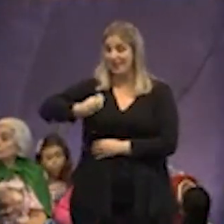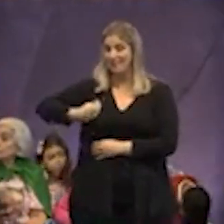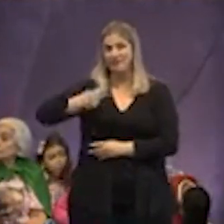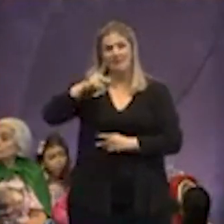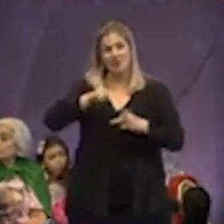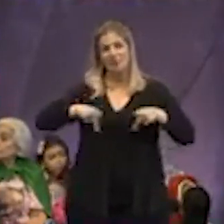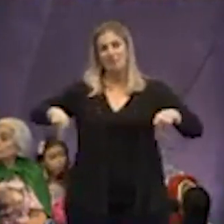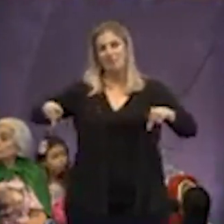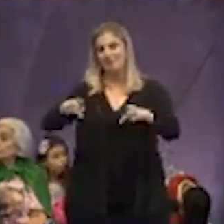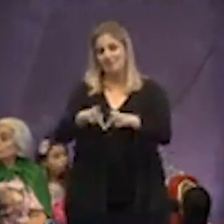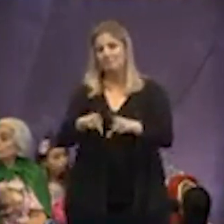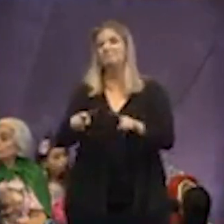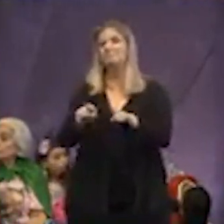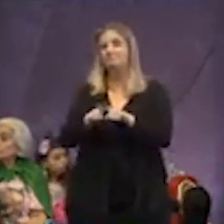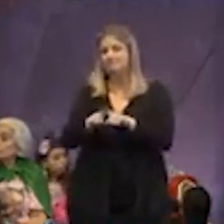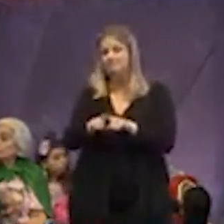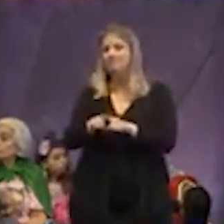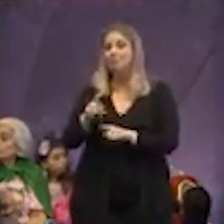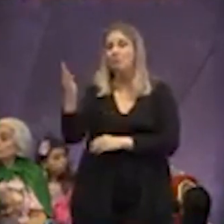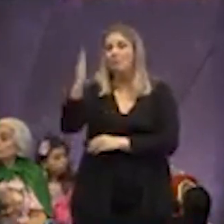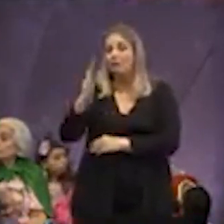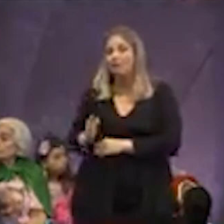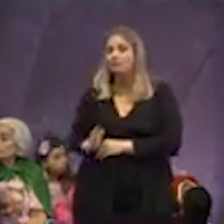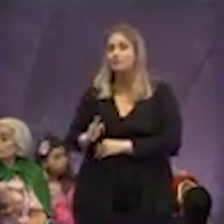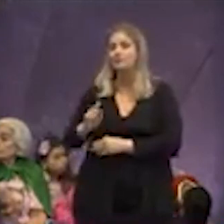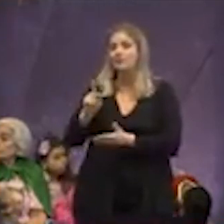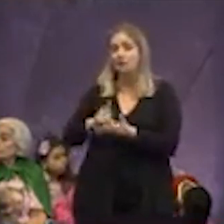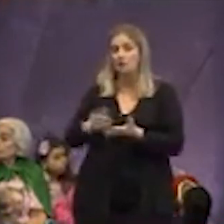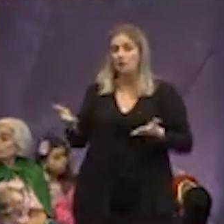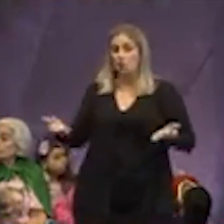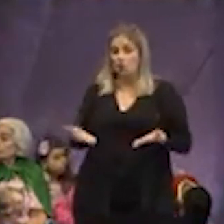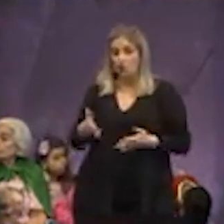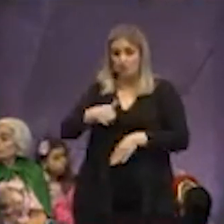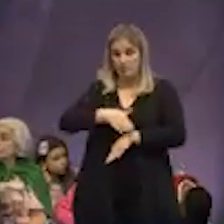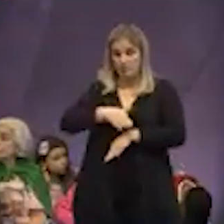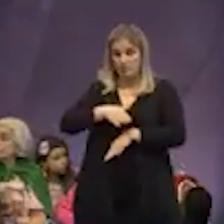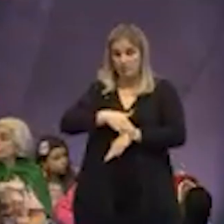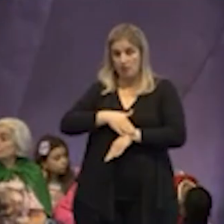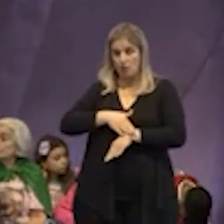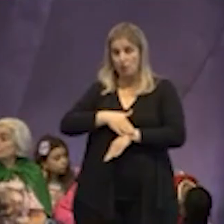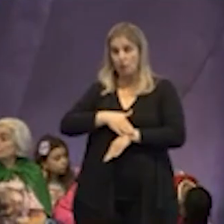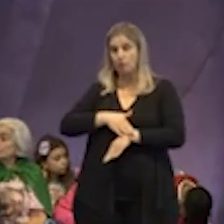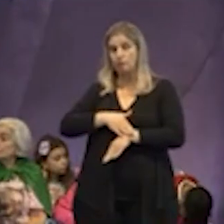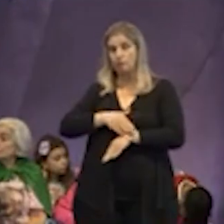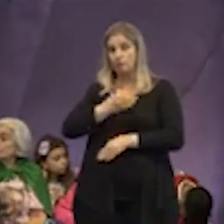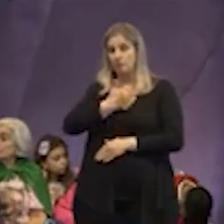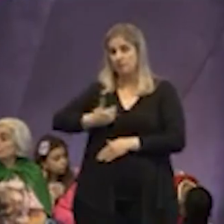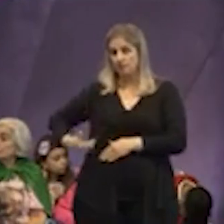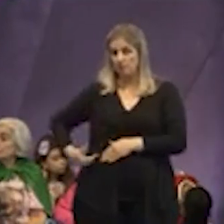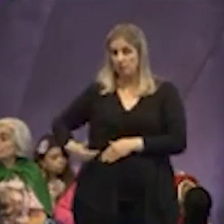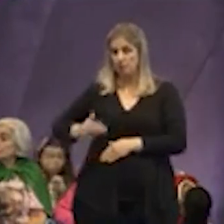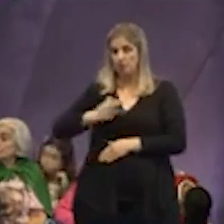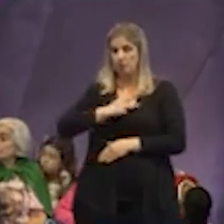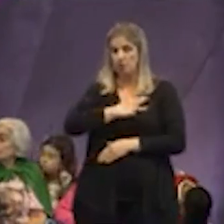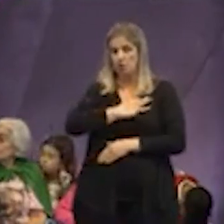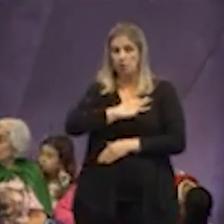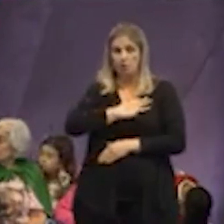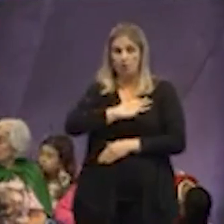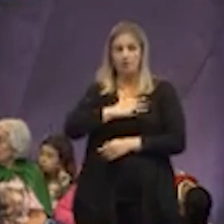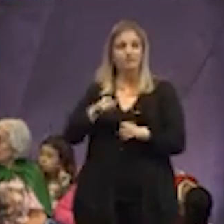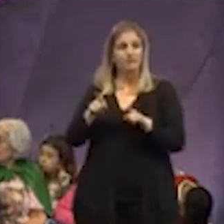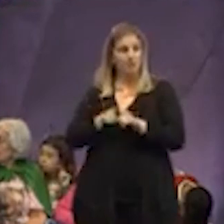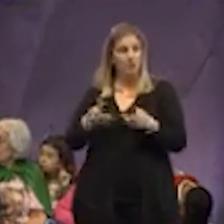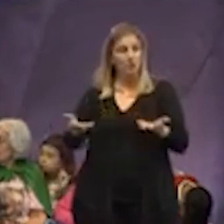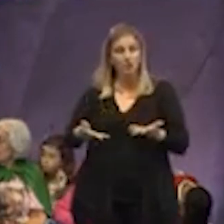reflete na vida das pessoas? Quando o atual presidente foi eleito, quem foi que comemorou?